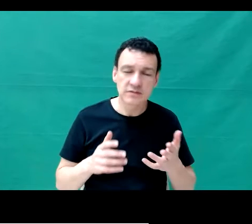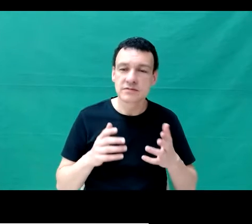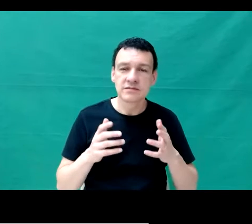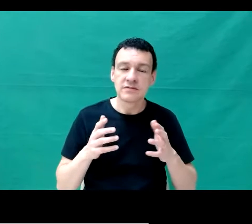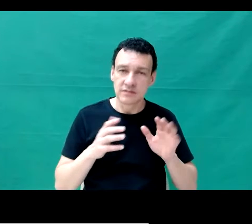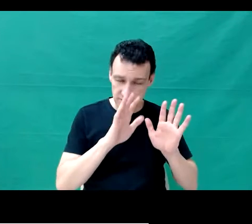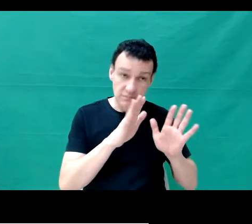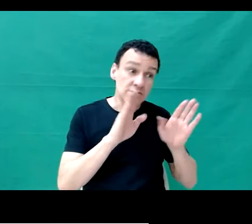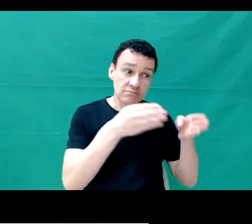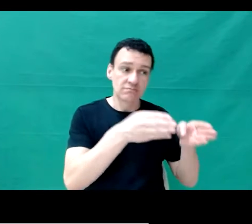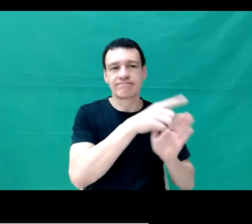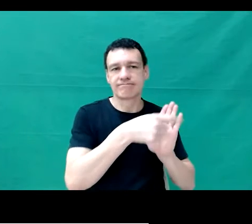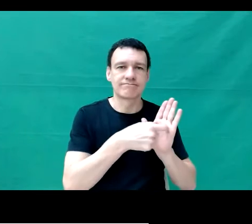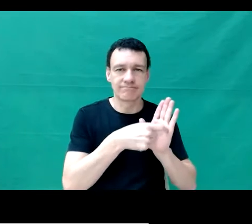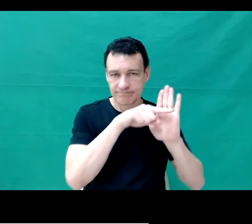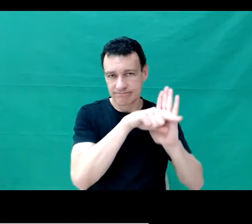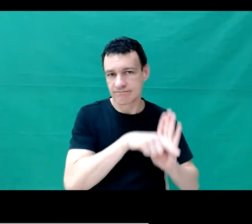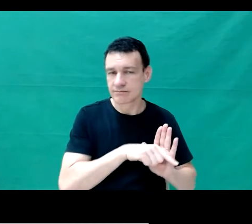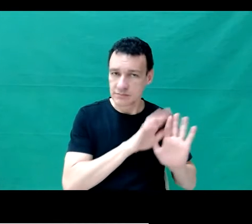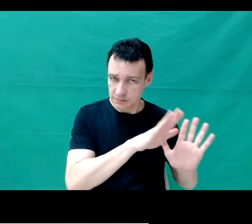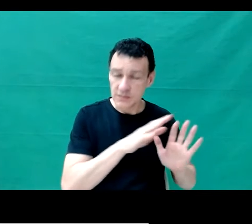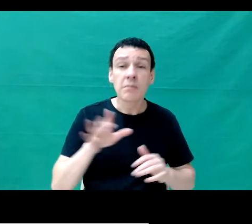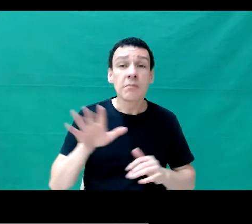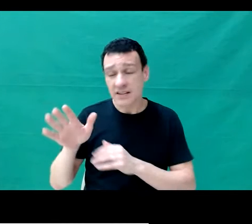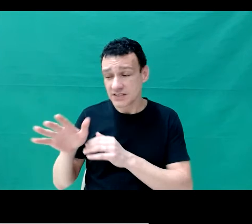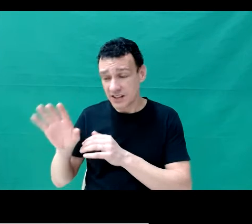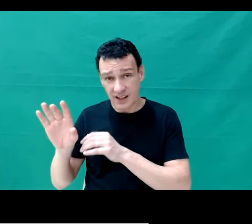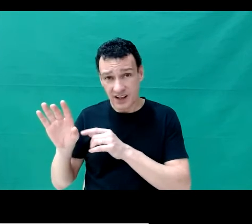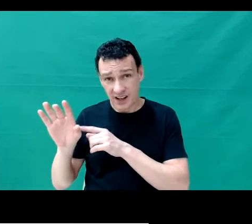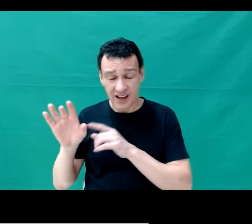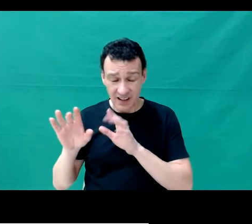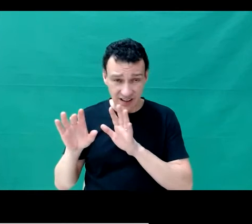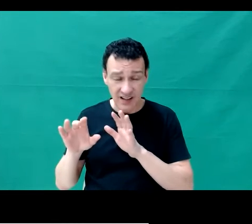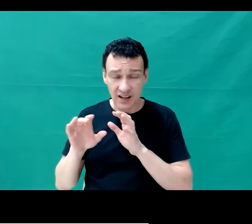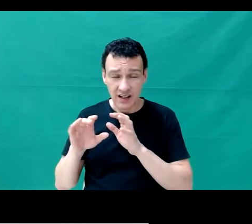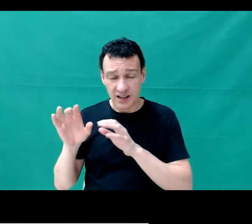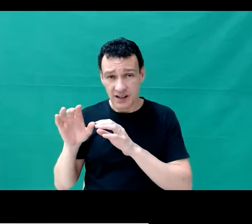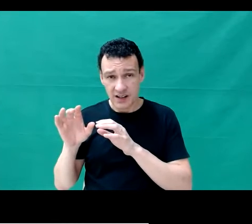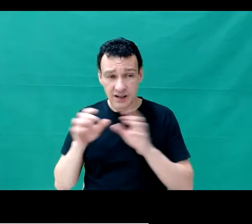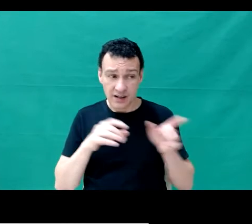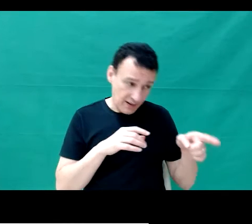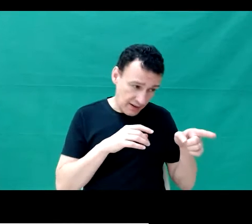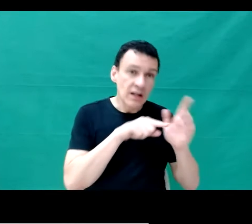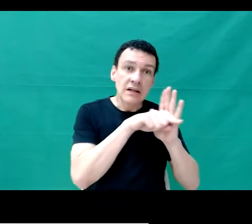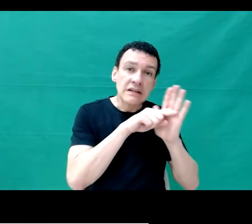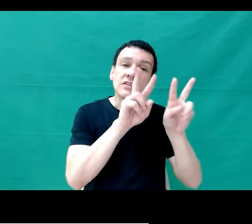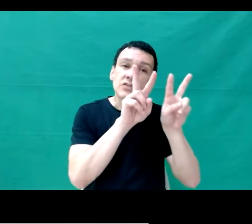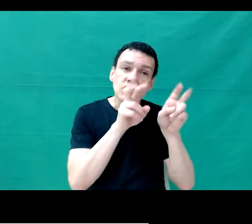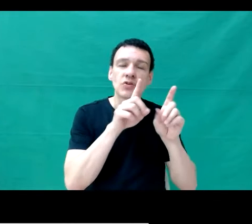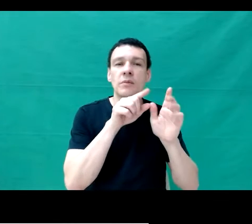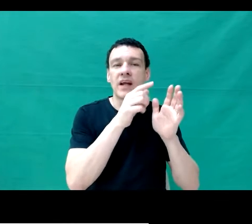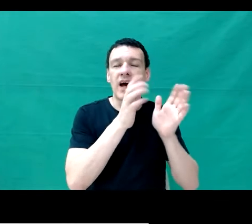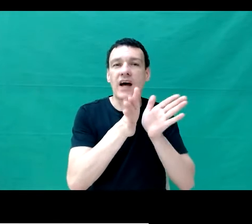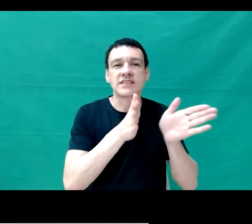para ajudar, né? E principalmente não vai estar usando, né, as tecnologias assistivas para fazer essas validações. Então, quando a